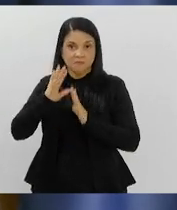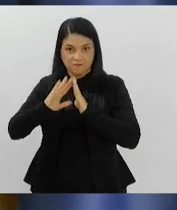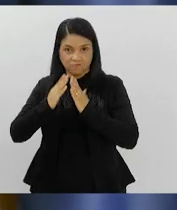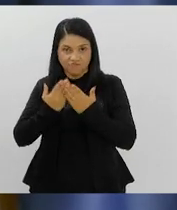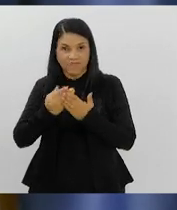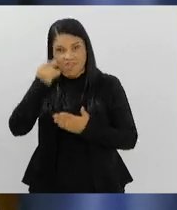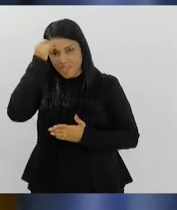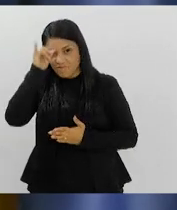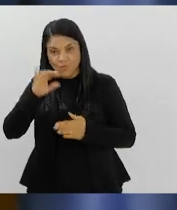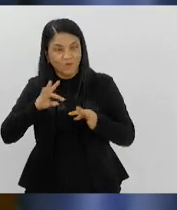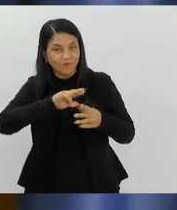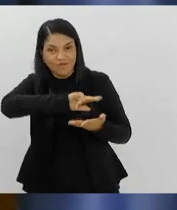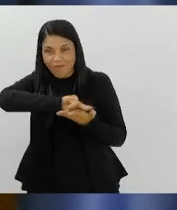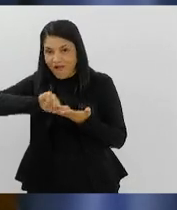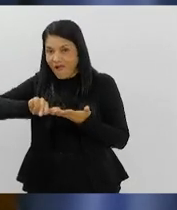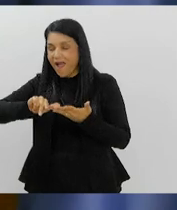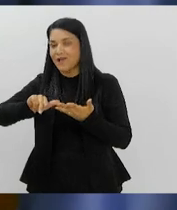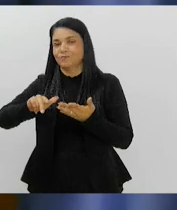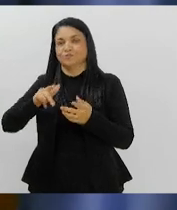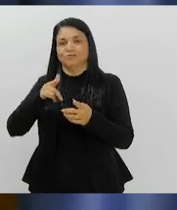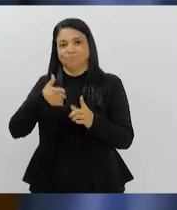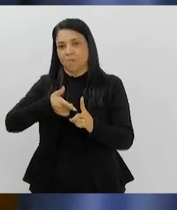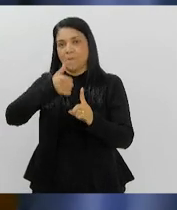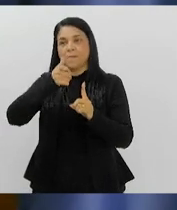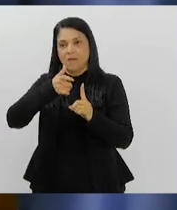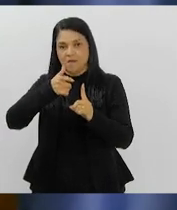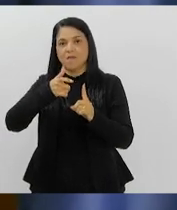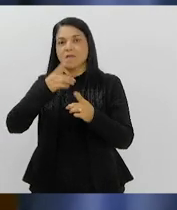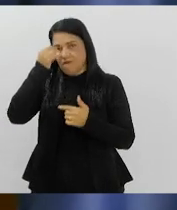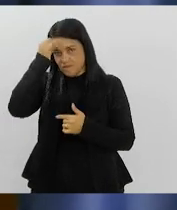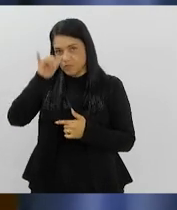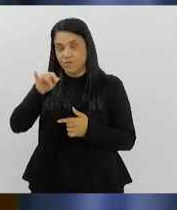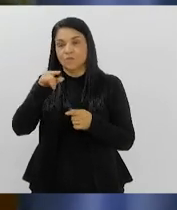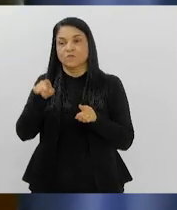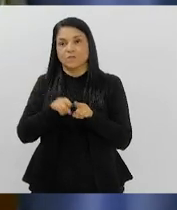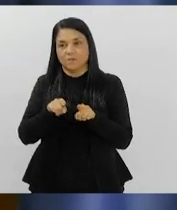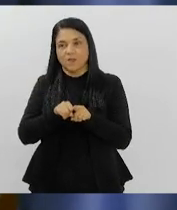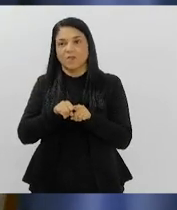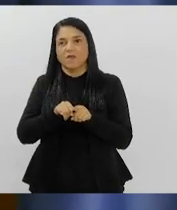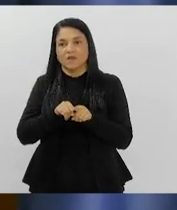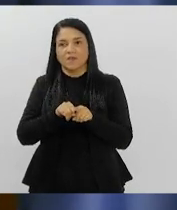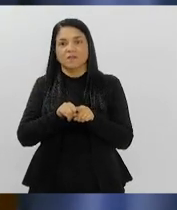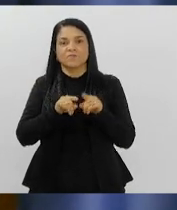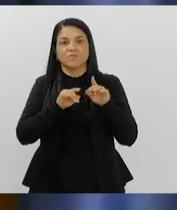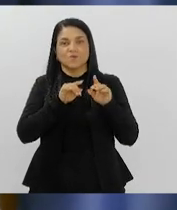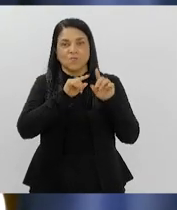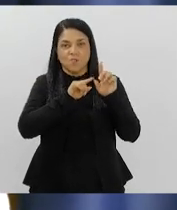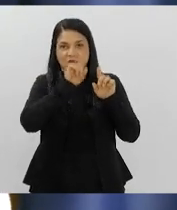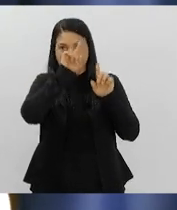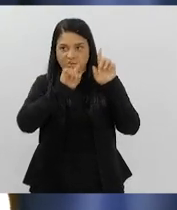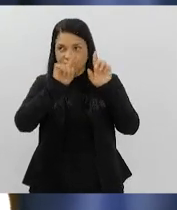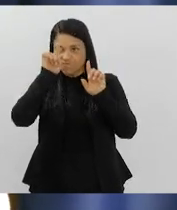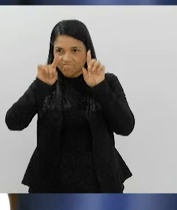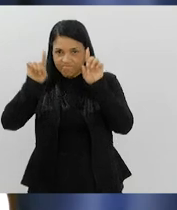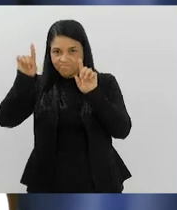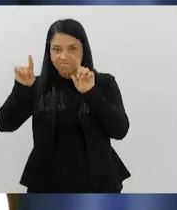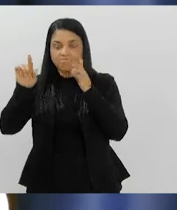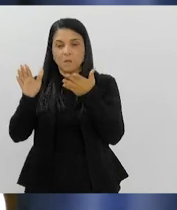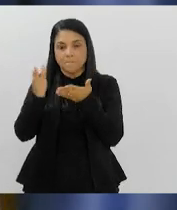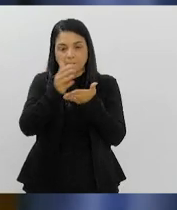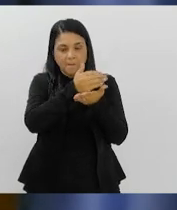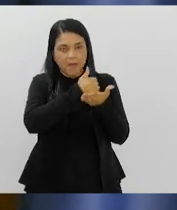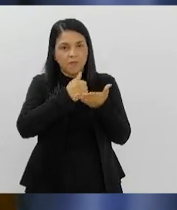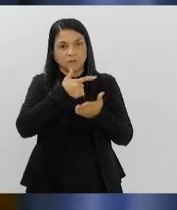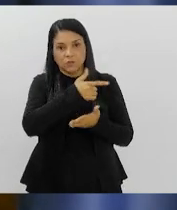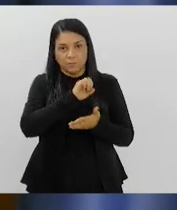vários ataques. Então, fazendo, né, um coro aqui com a Thelma Vinha, né, que mostrou aquele gráfico daquela diminuição dos ataques de 2024,